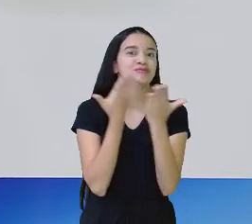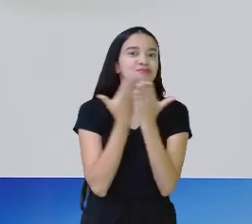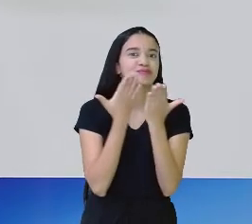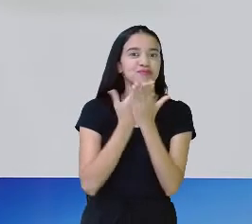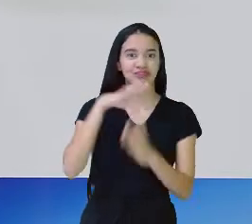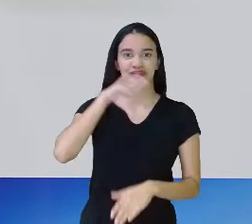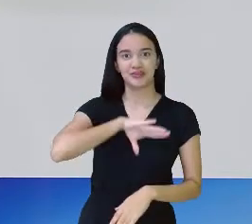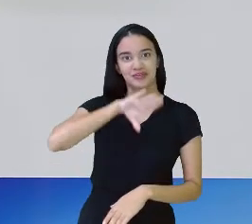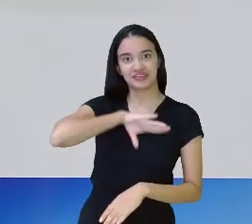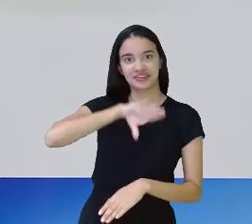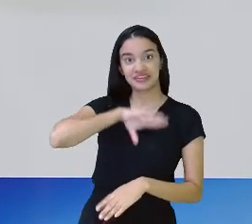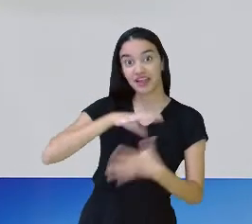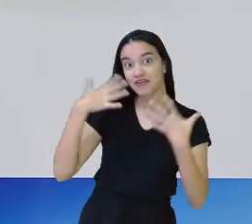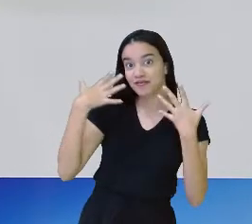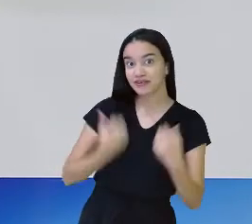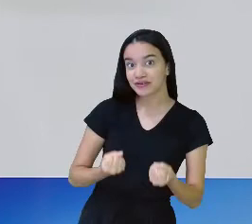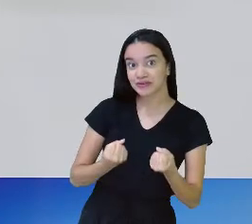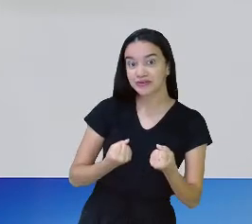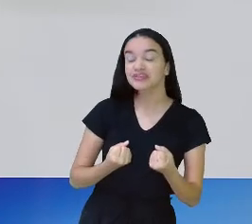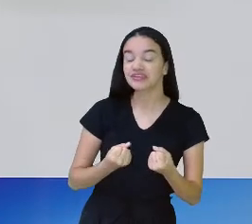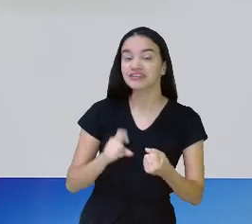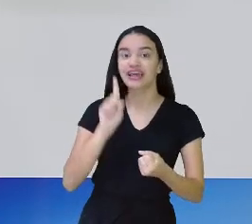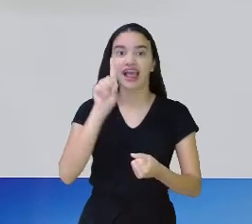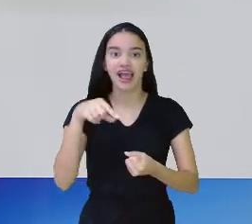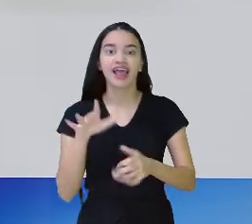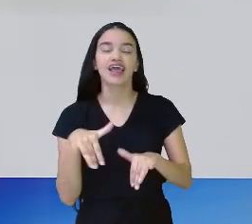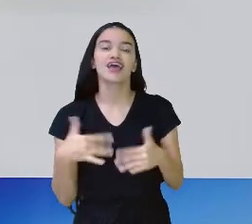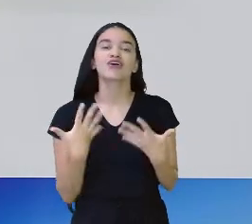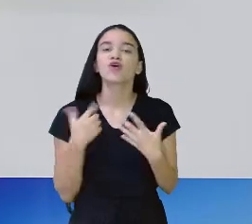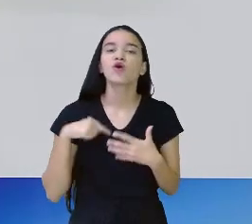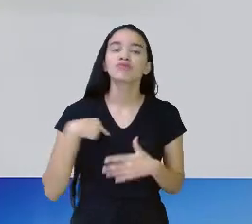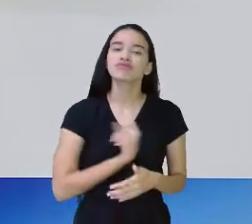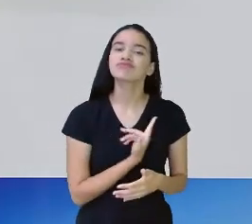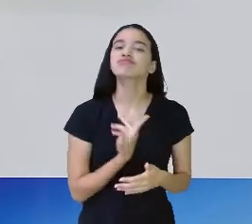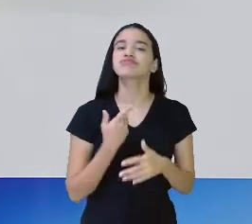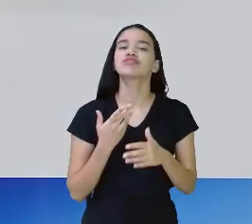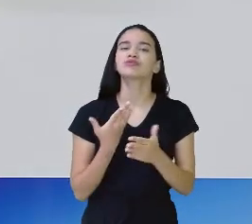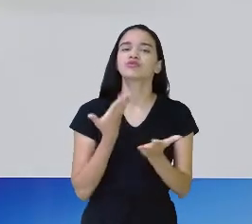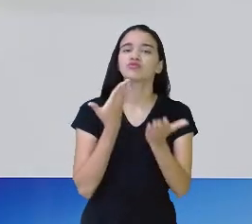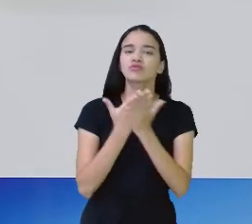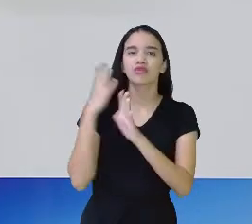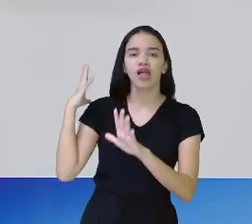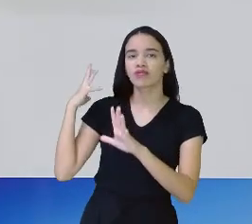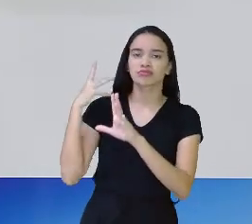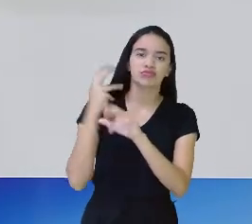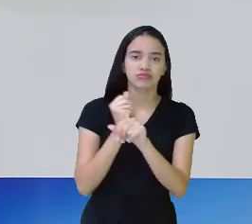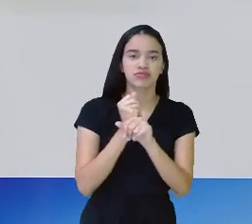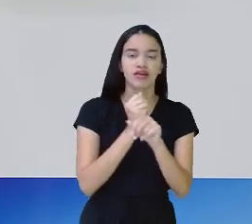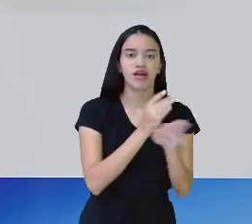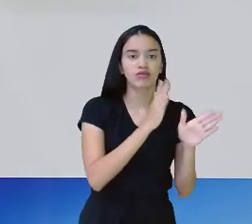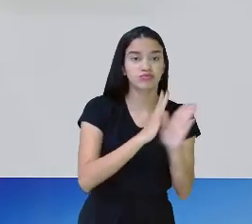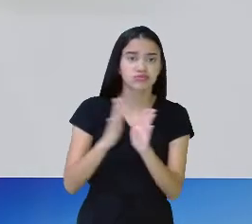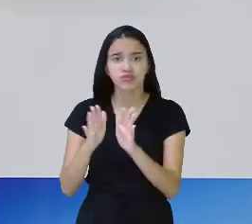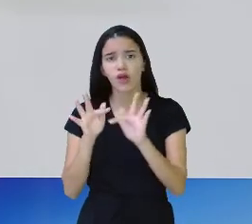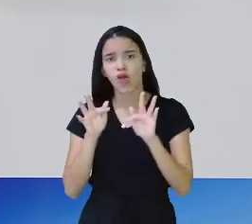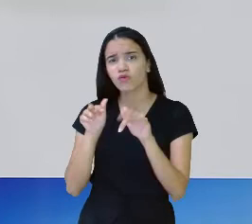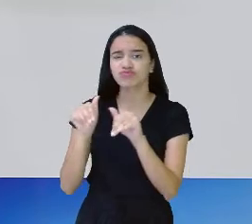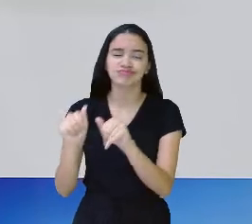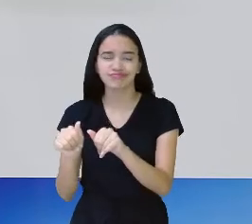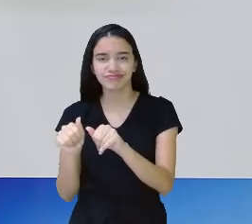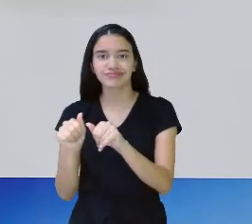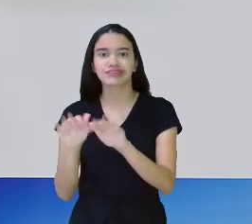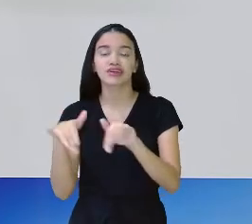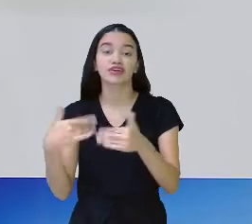de língua portuguesa? Isso mesmo, vamos voltar aí à nossa sequência, que está chegando ao final, viu?